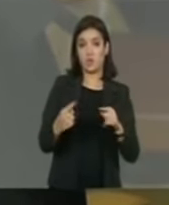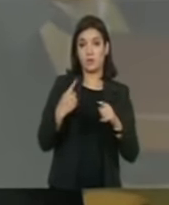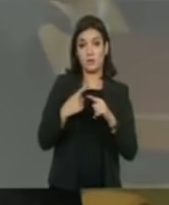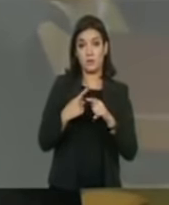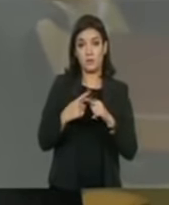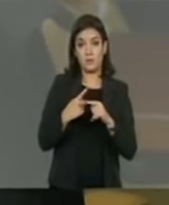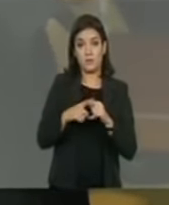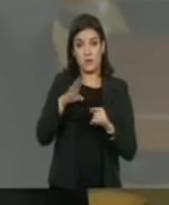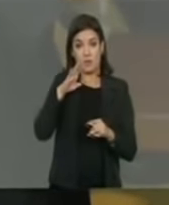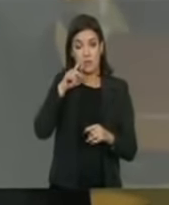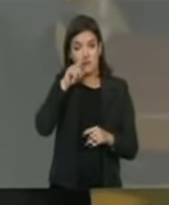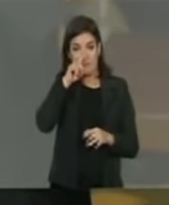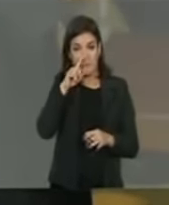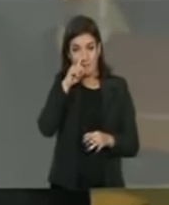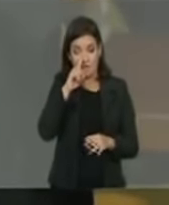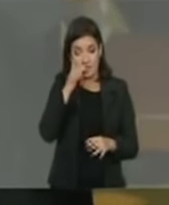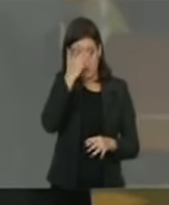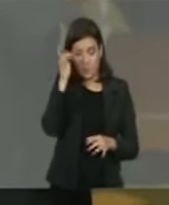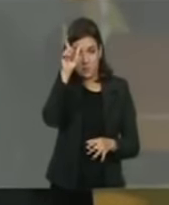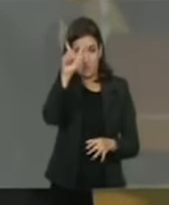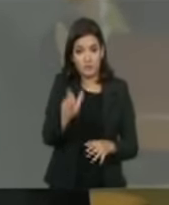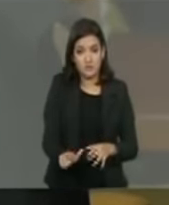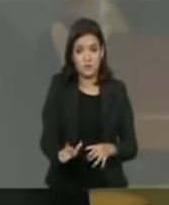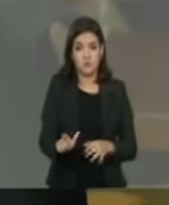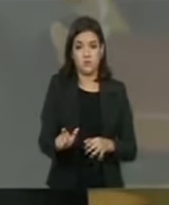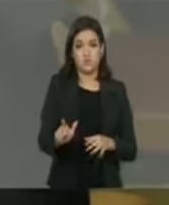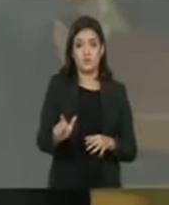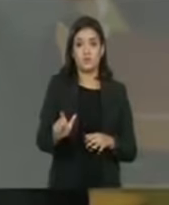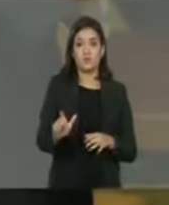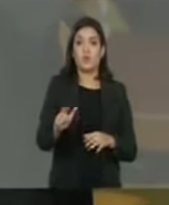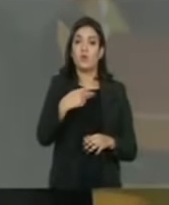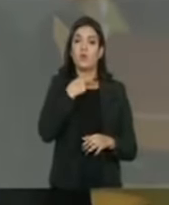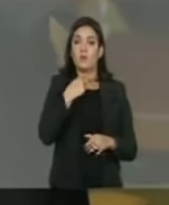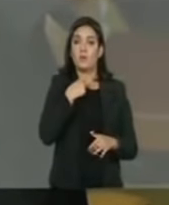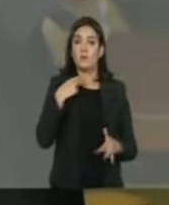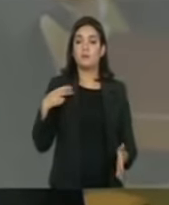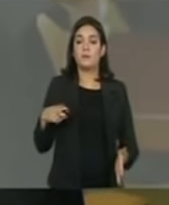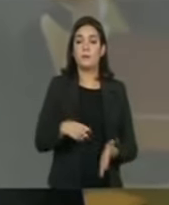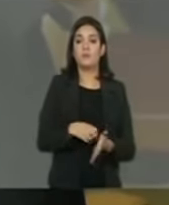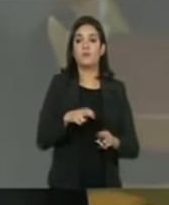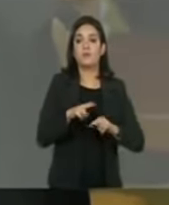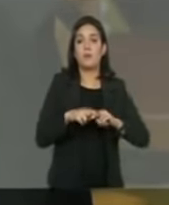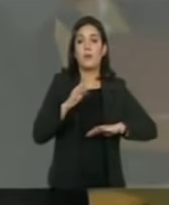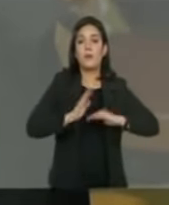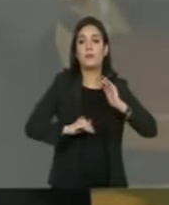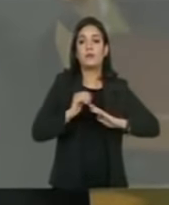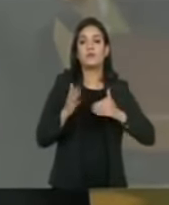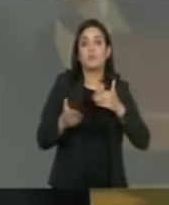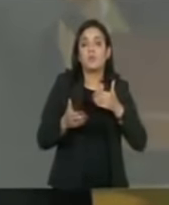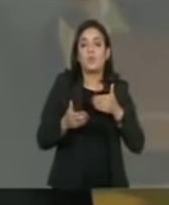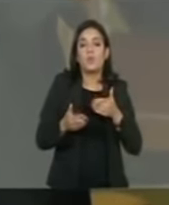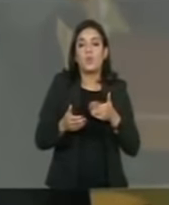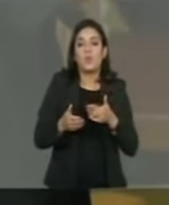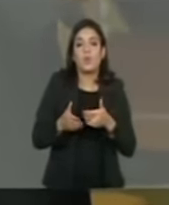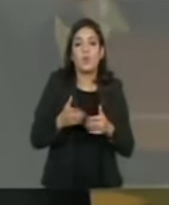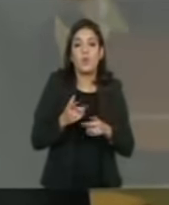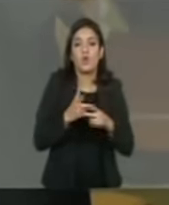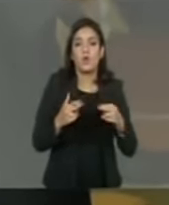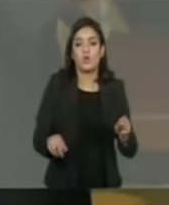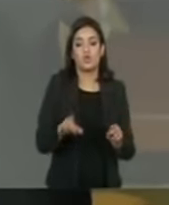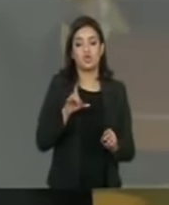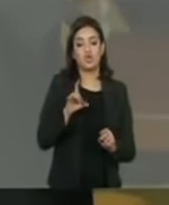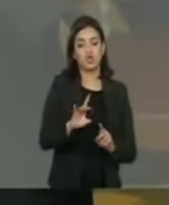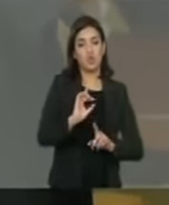reputação de alguém que você não pode dizer sujeito à punição pela prática de qualquer ilícito senão depois de de